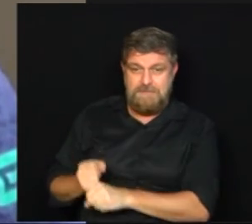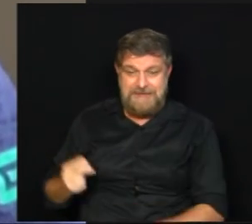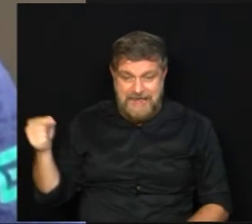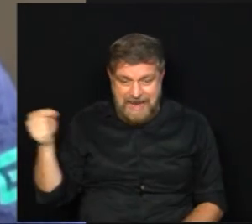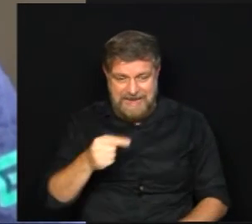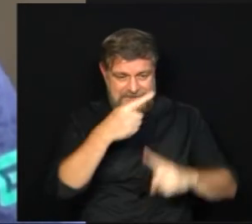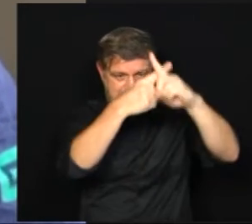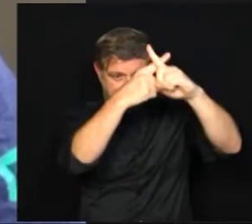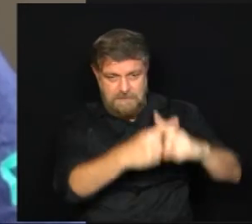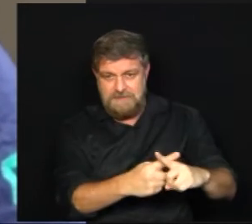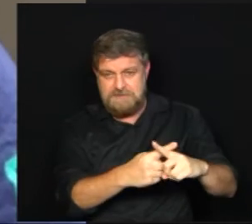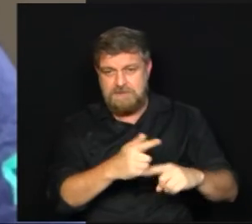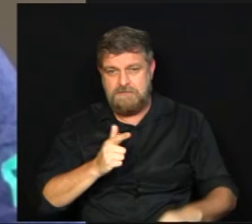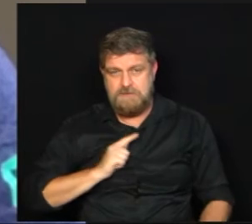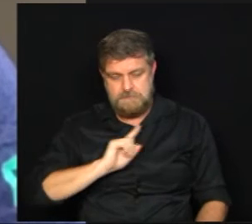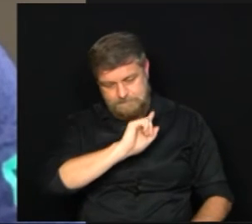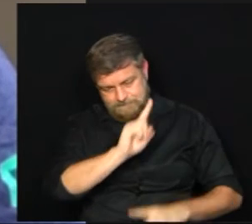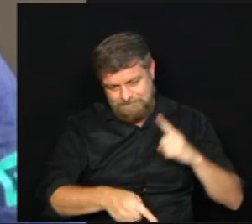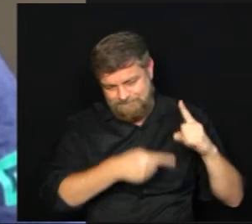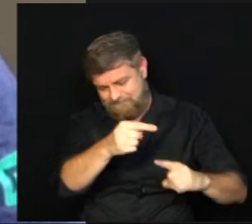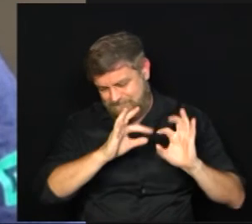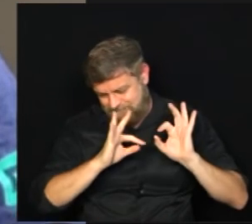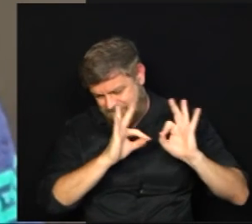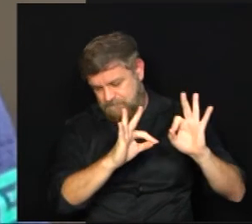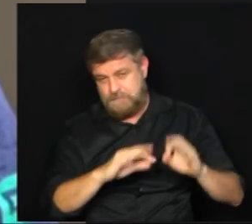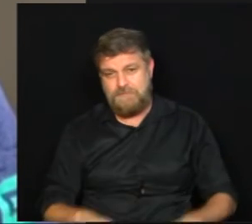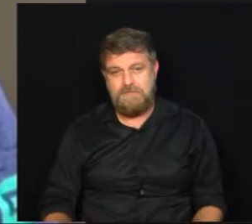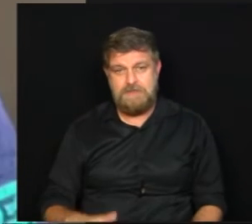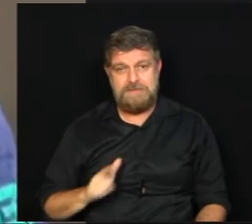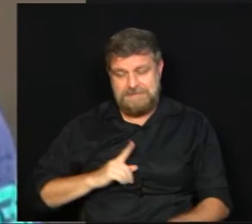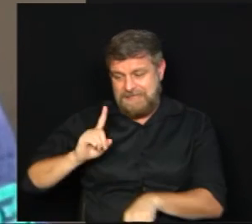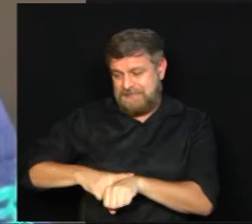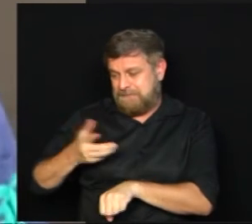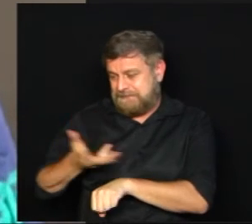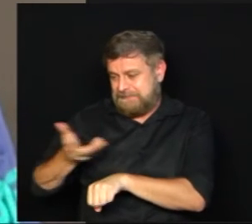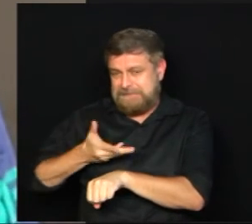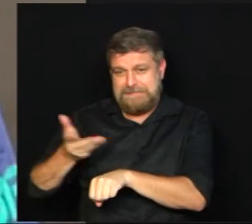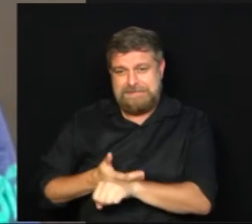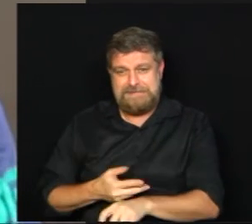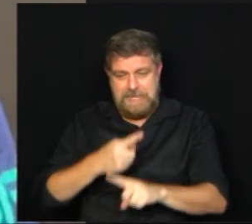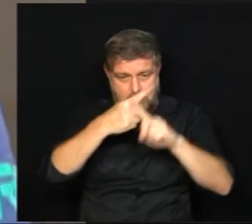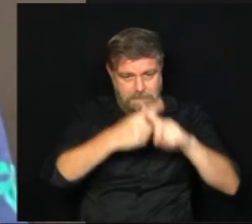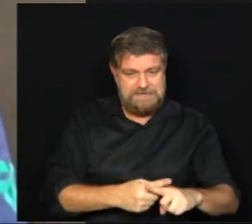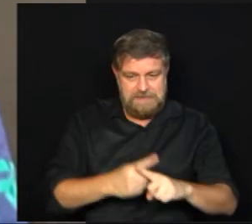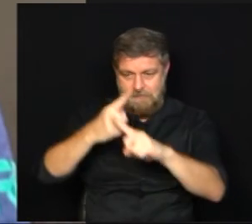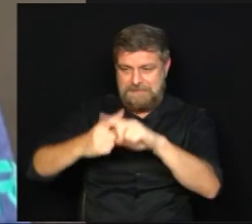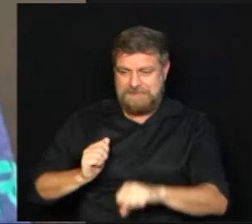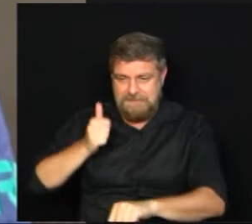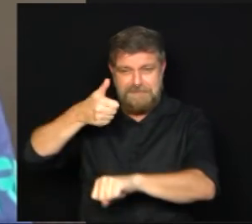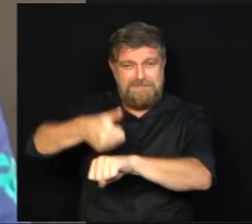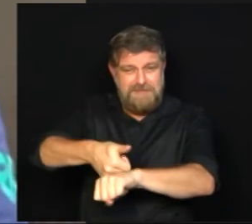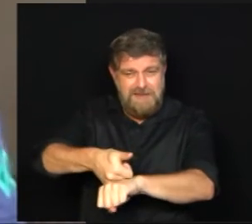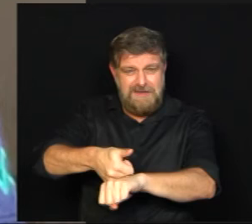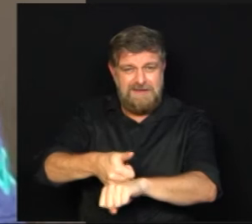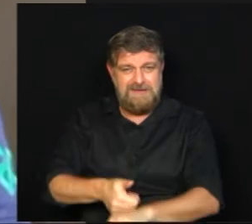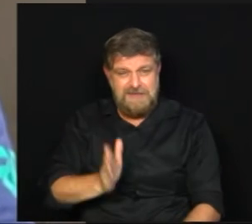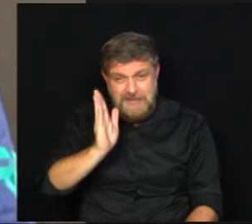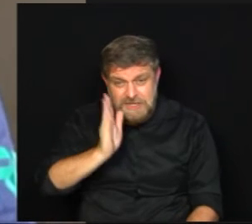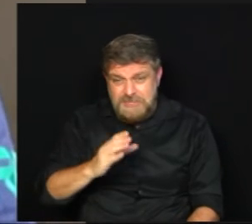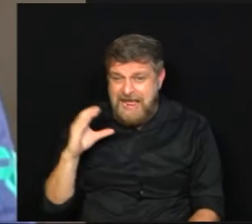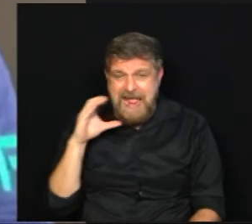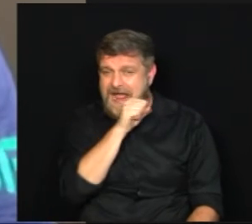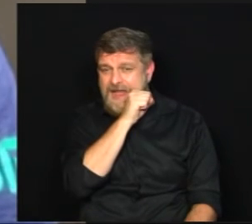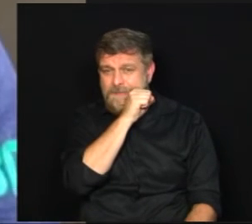competição com o resultado esperado. Então, se você não tem tempo de fazer essa transição de competição para um outro